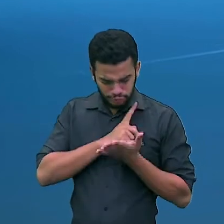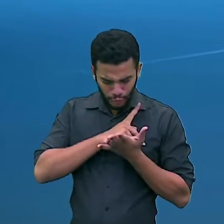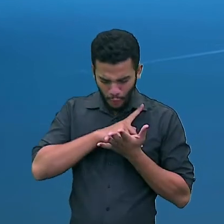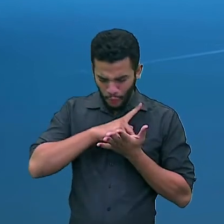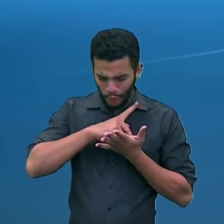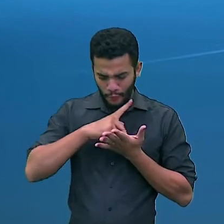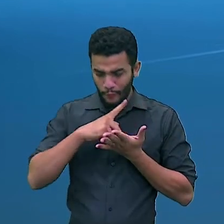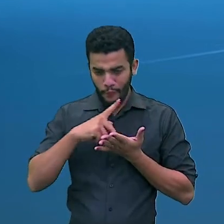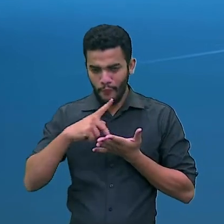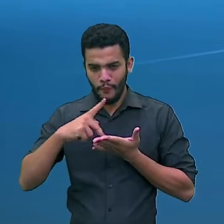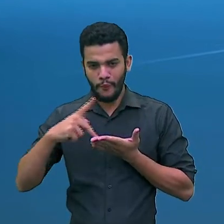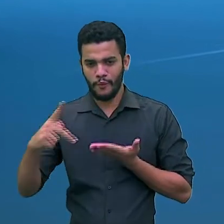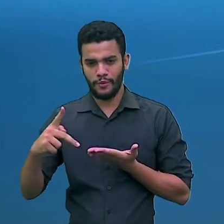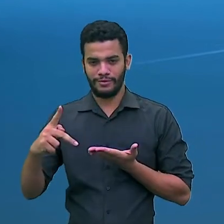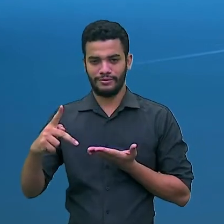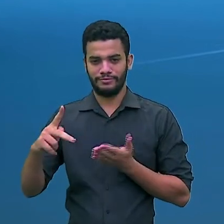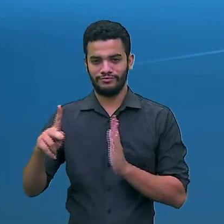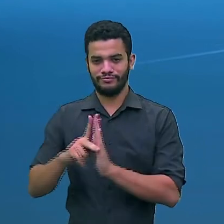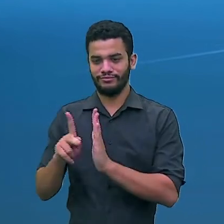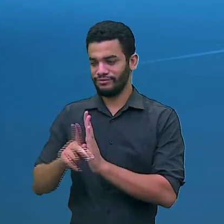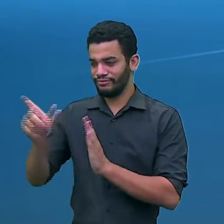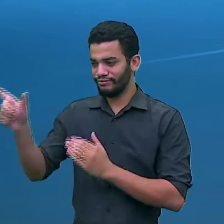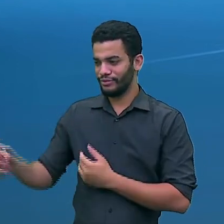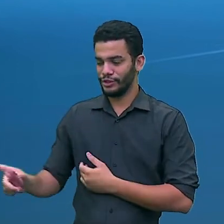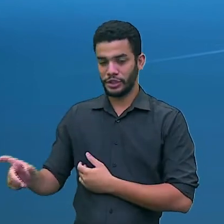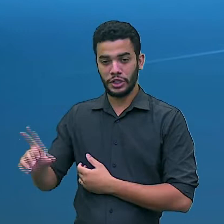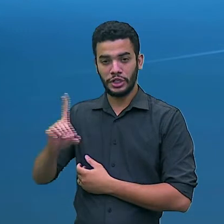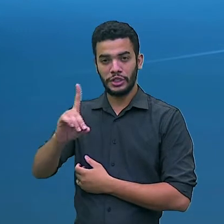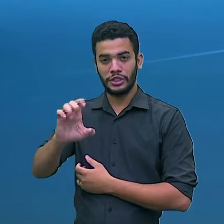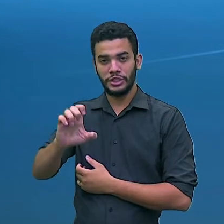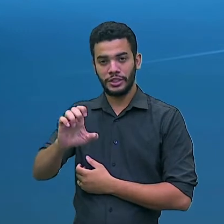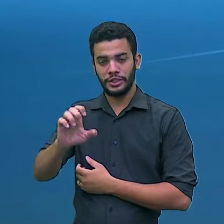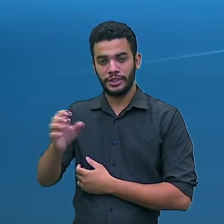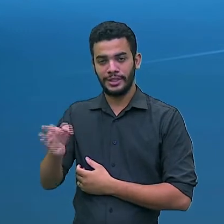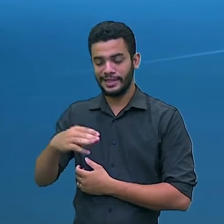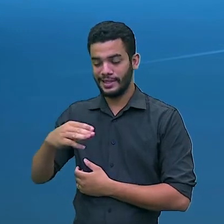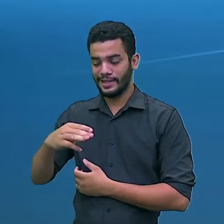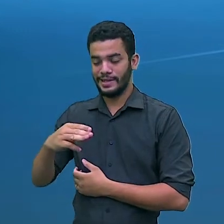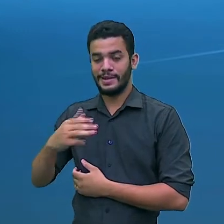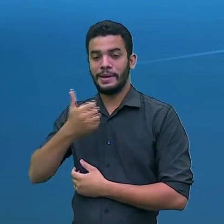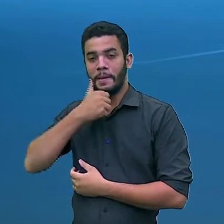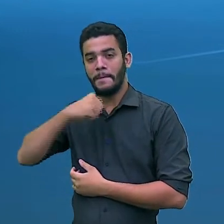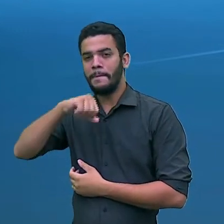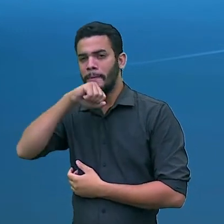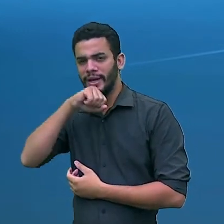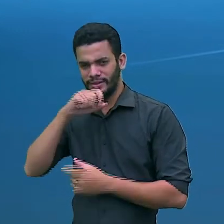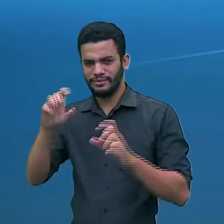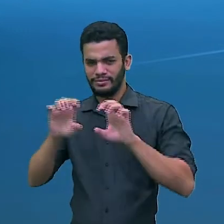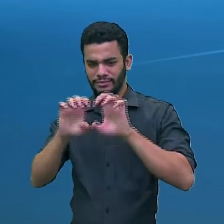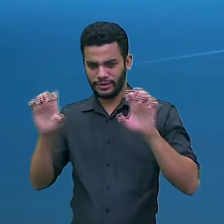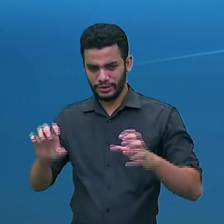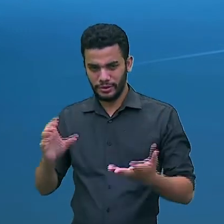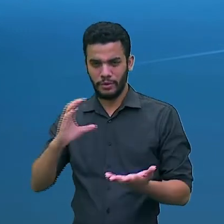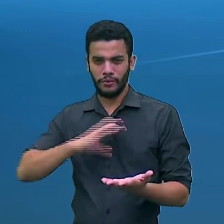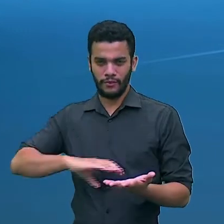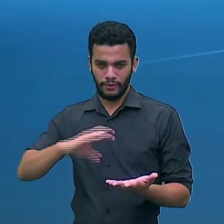locução adjetiva, não é mesmo? Dois termos, preposição e outro termo aí, mãe, que é substantivo, mas tem uma função aí de